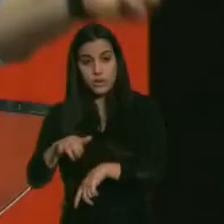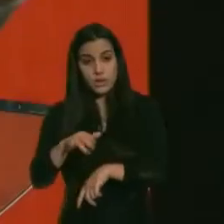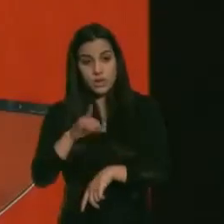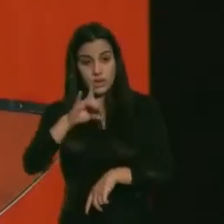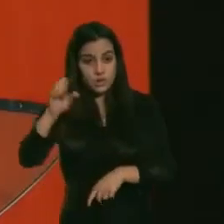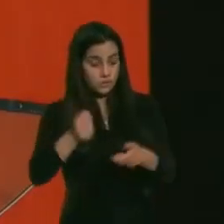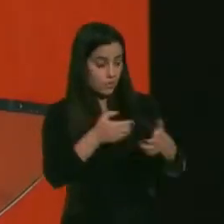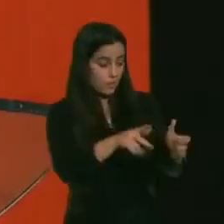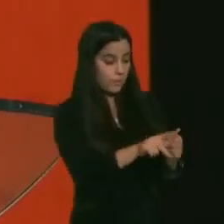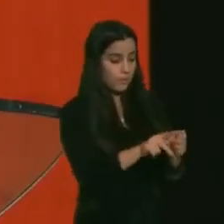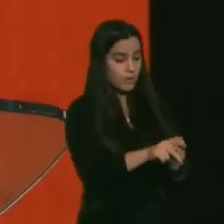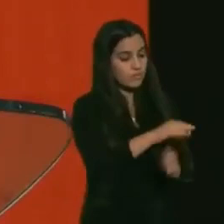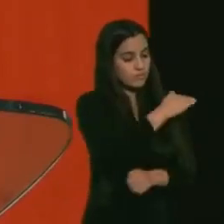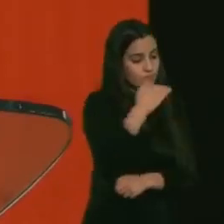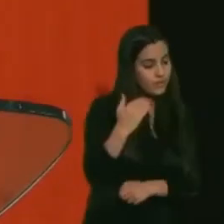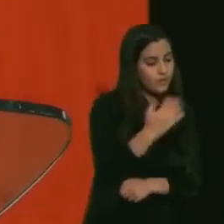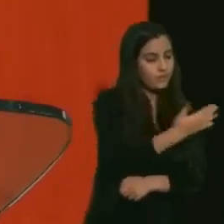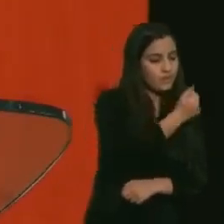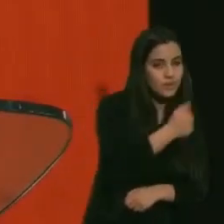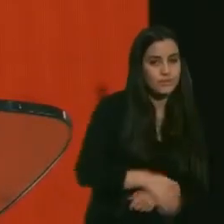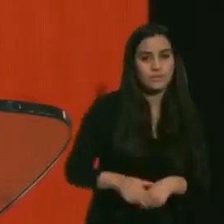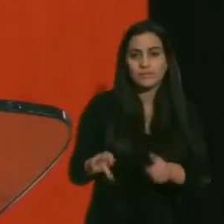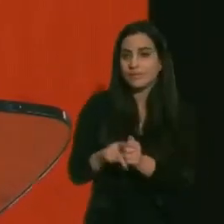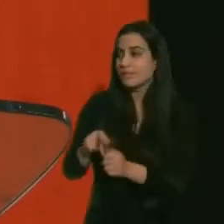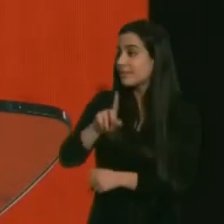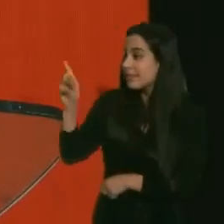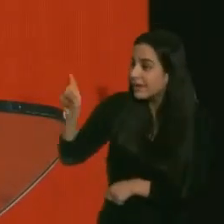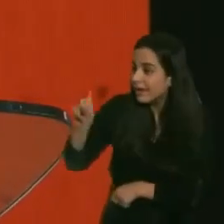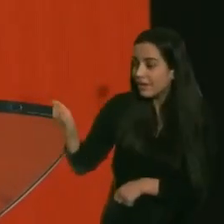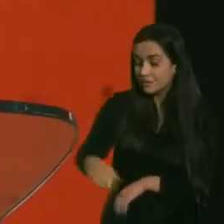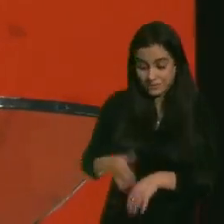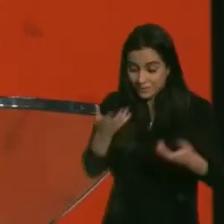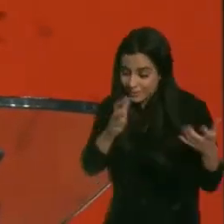come. E ele diz: não, isso não.